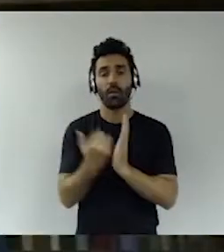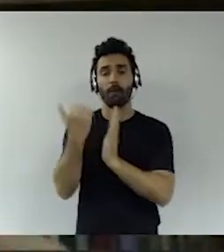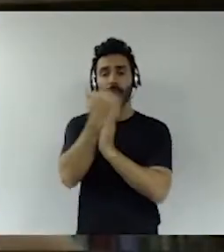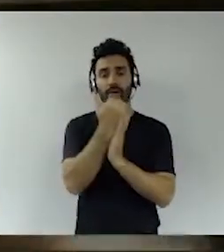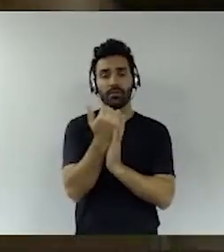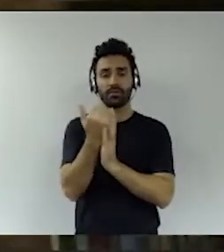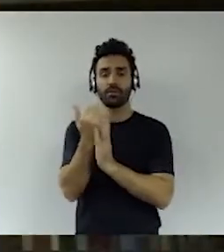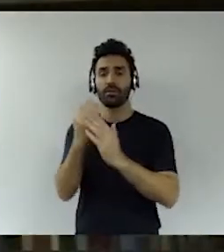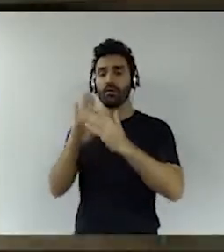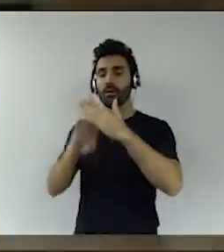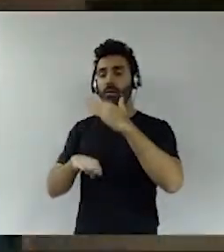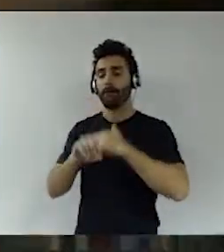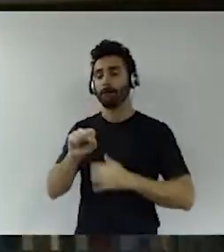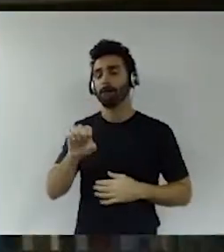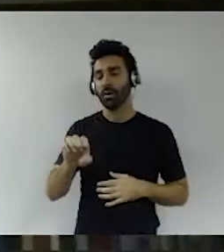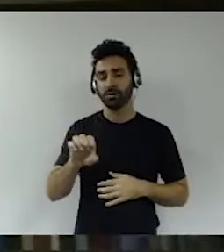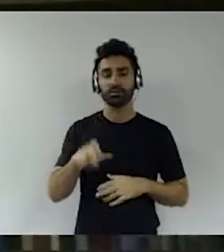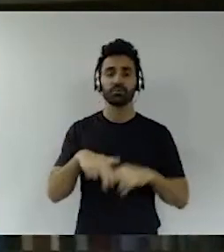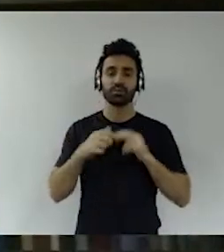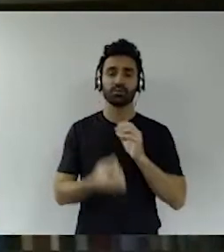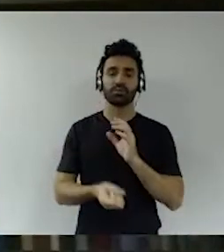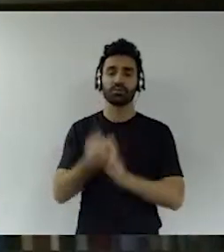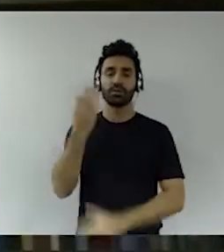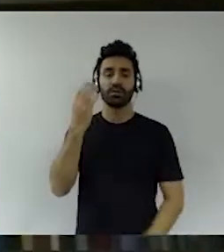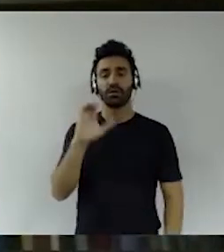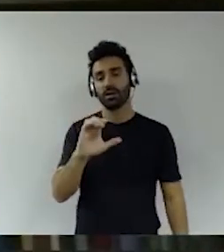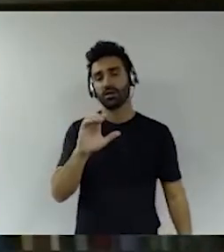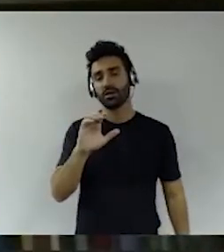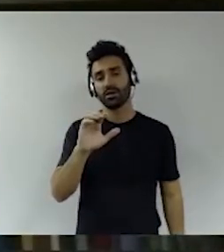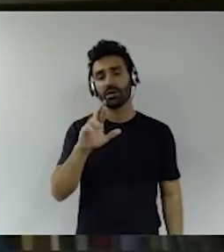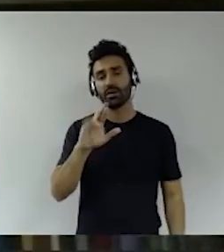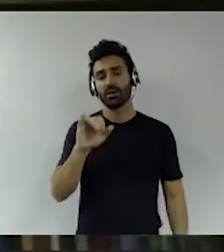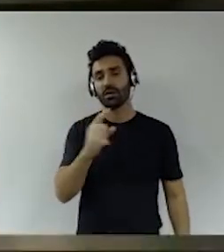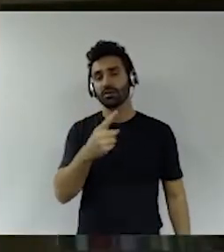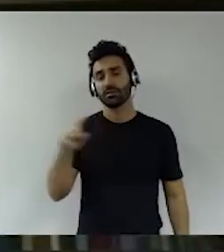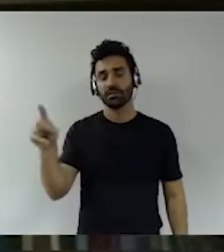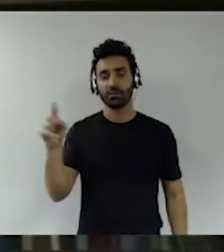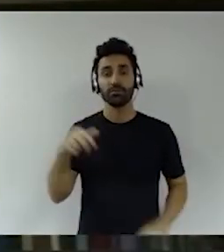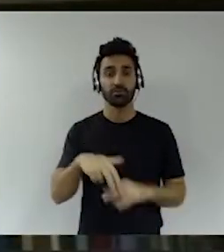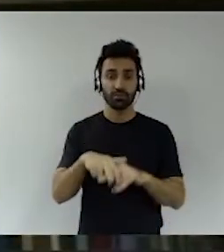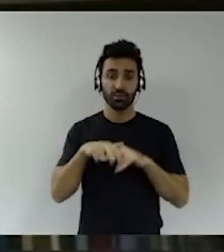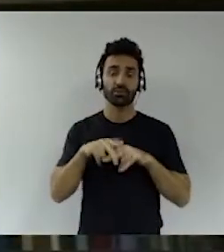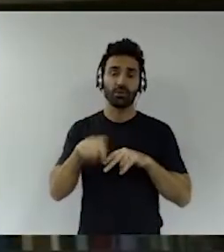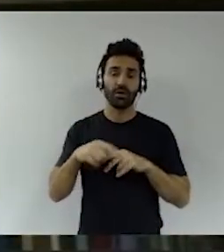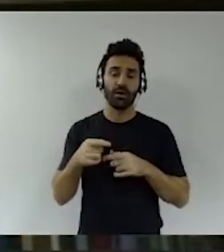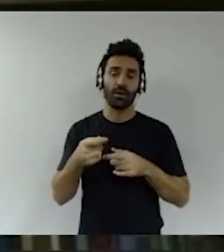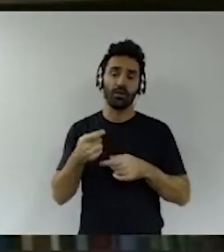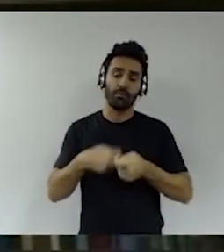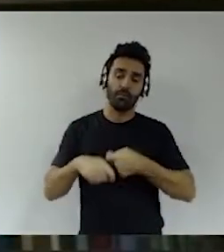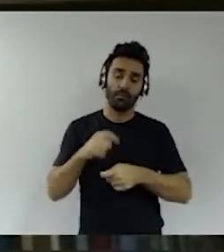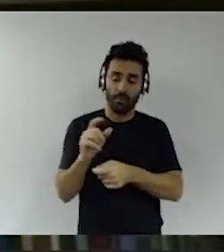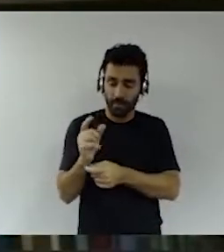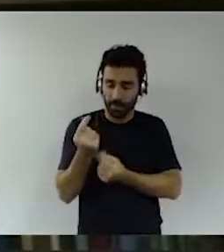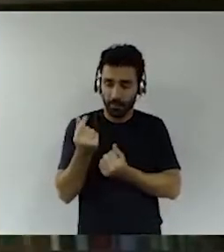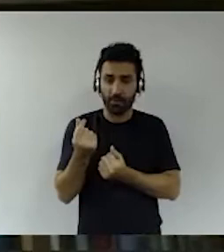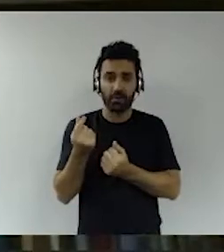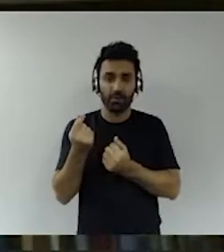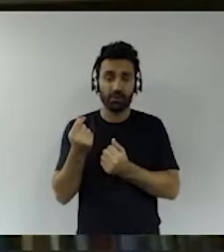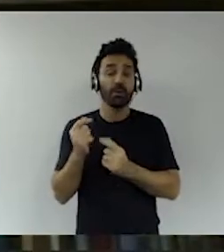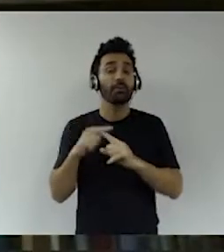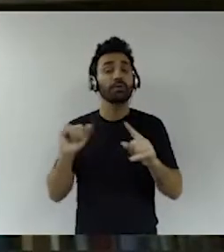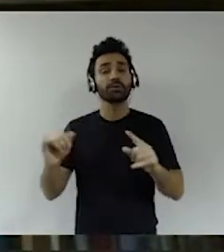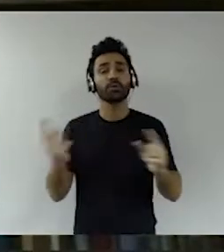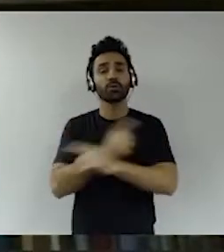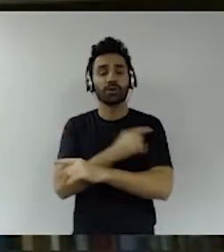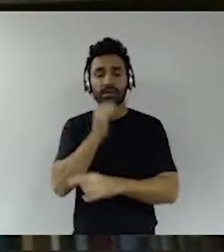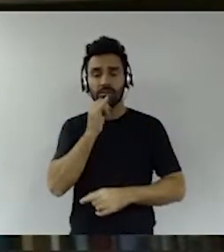ou seja, a criação de moeda na economia. É assim que a moeda surge na economia. E o oposto, digamos que esse